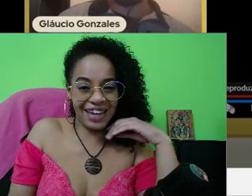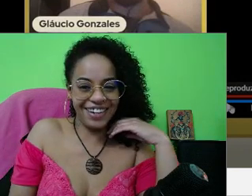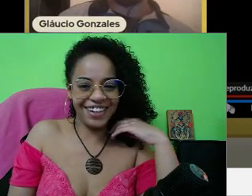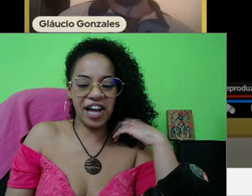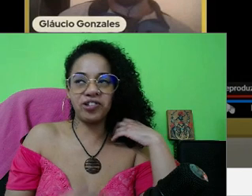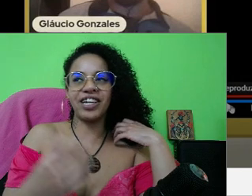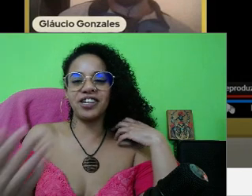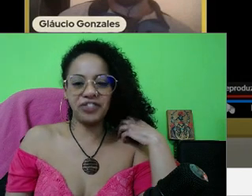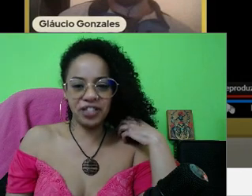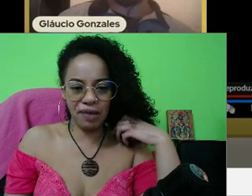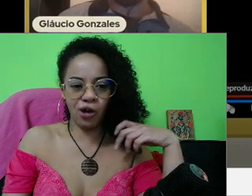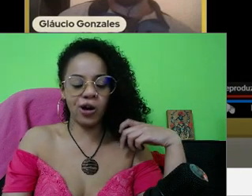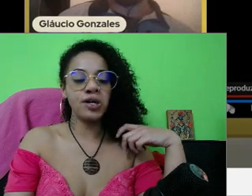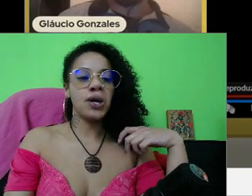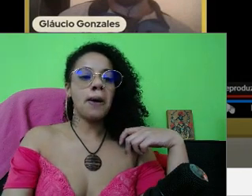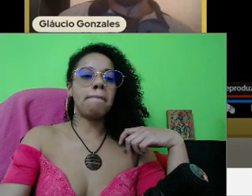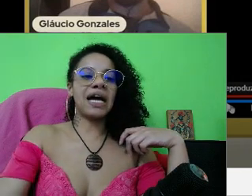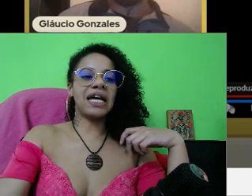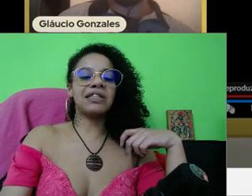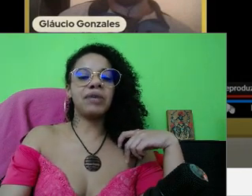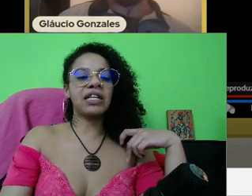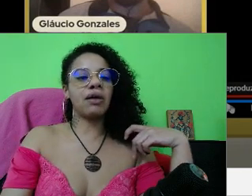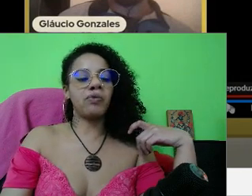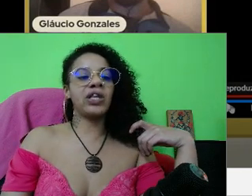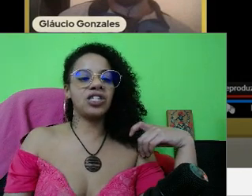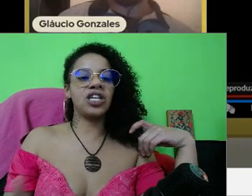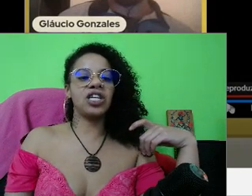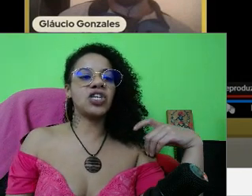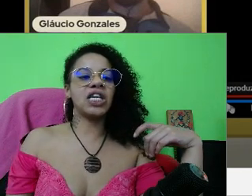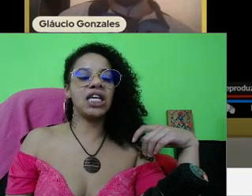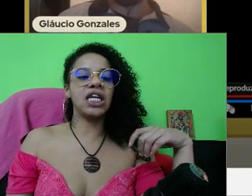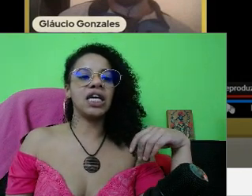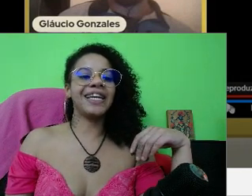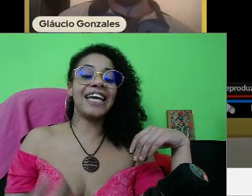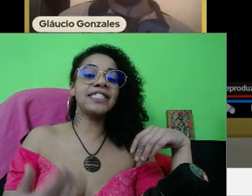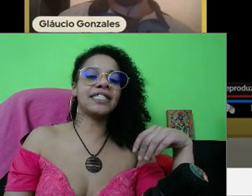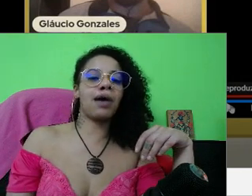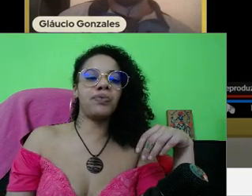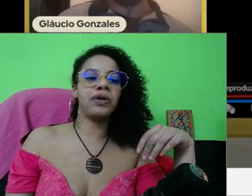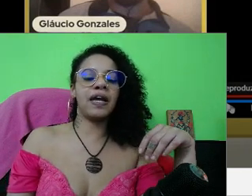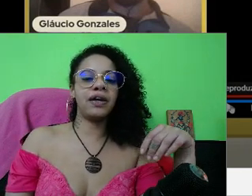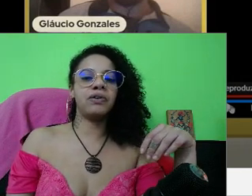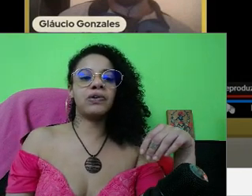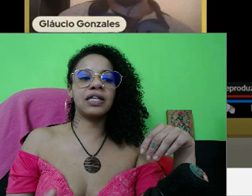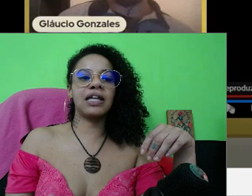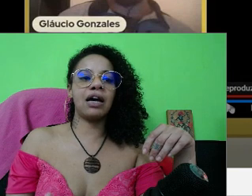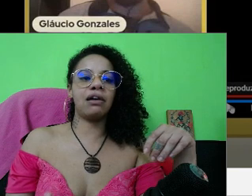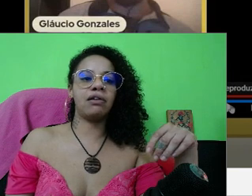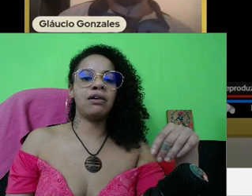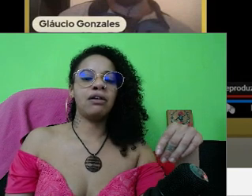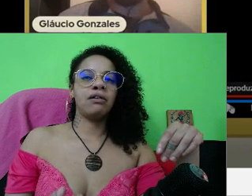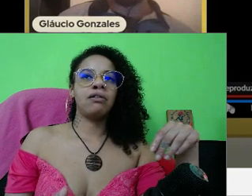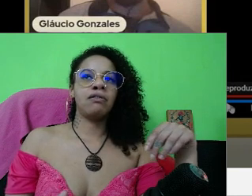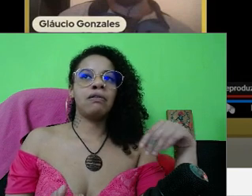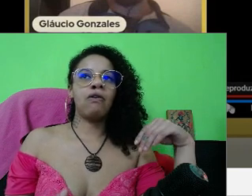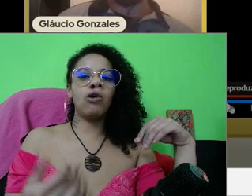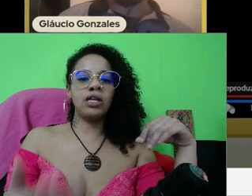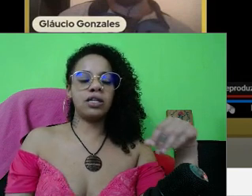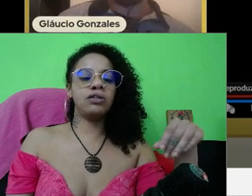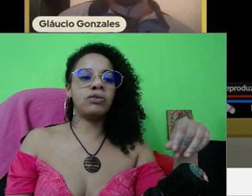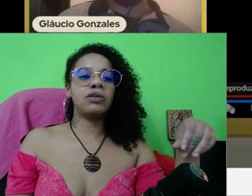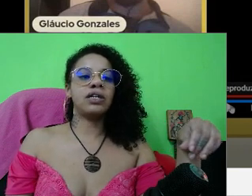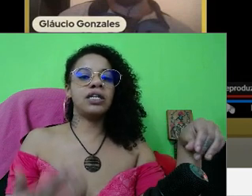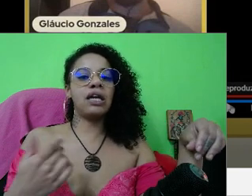corrente minoritária adoraria que fosse maior mas também tem muita gente que nem sabe né o que tá